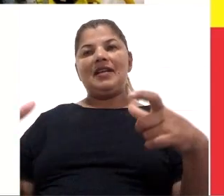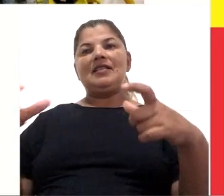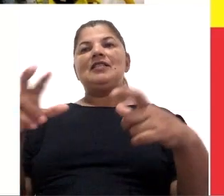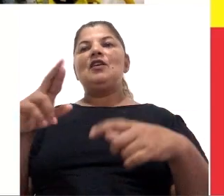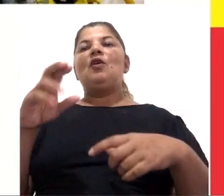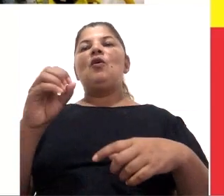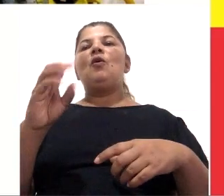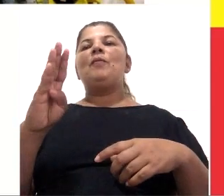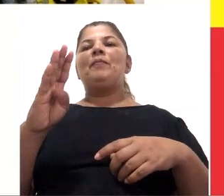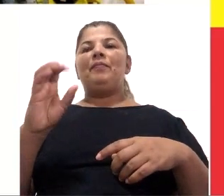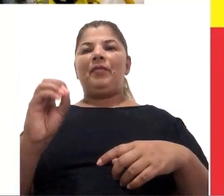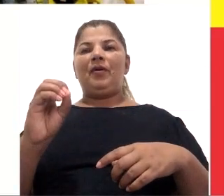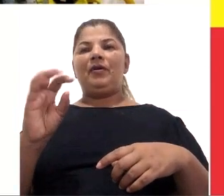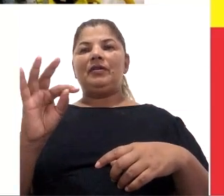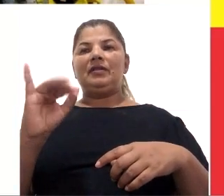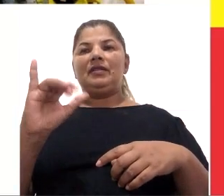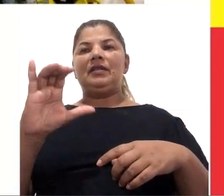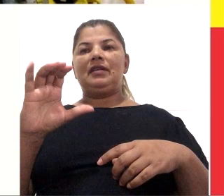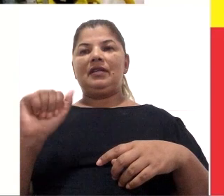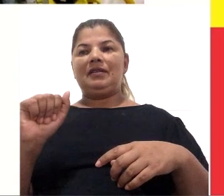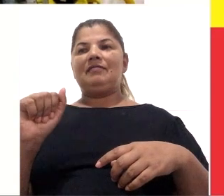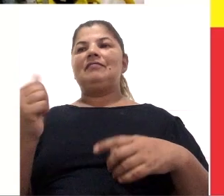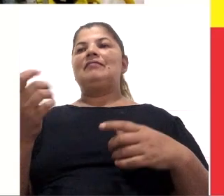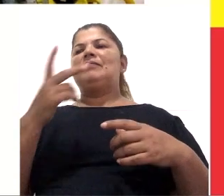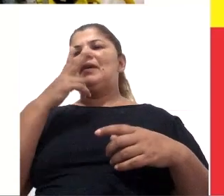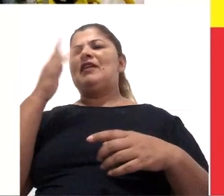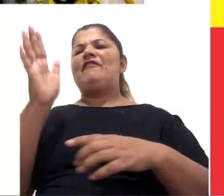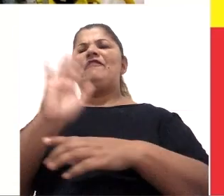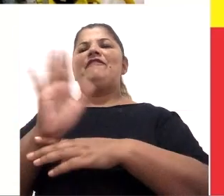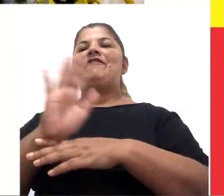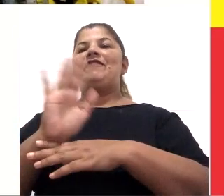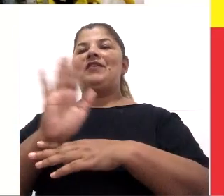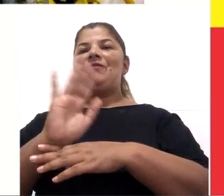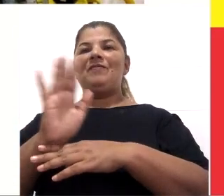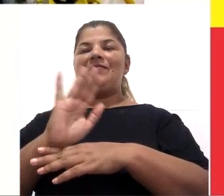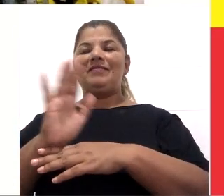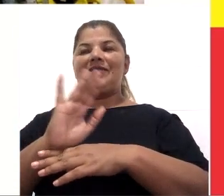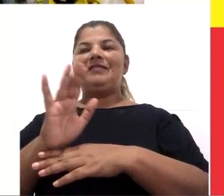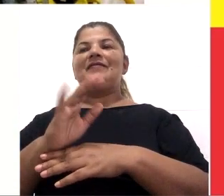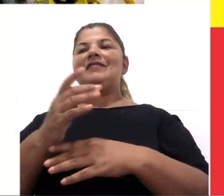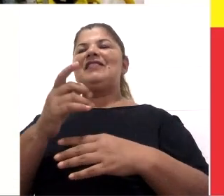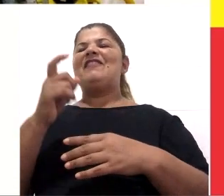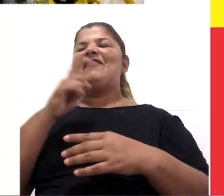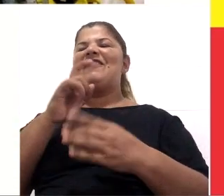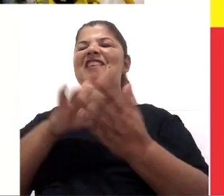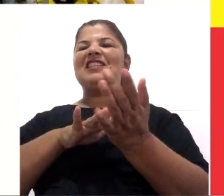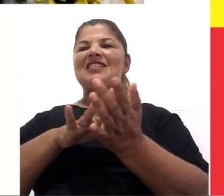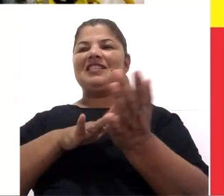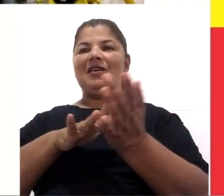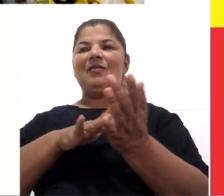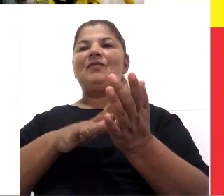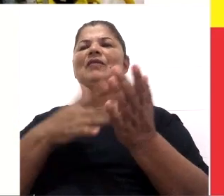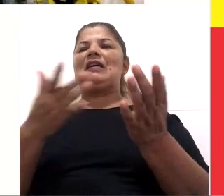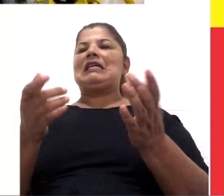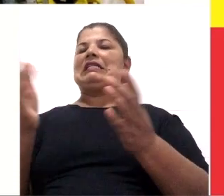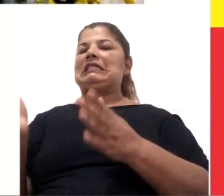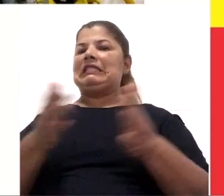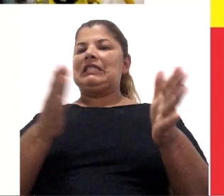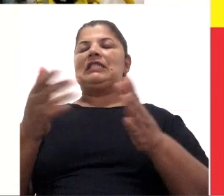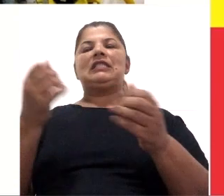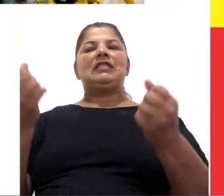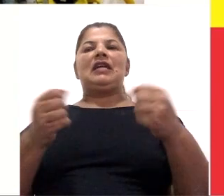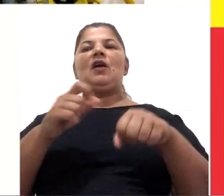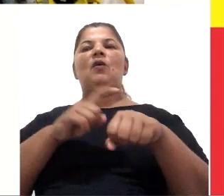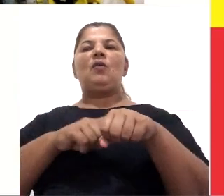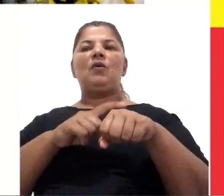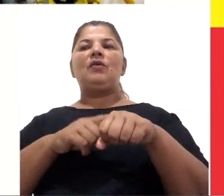ambientes robóticos. Parece aqueles filmes de ficção, né? Cheio de robô ali produzindo, montando o carro, tudo na hora certa.